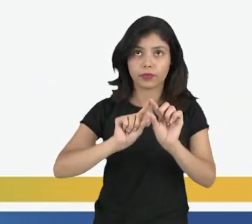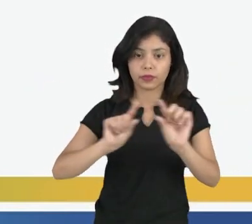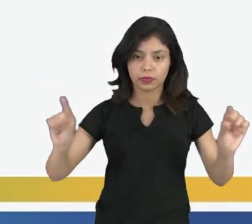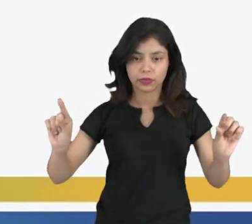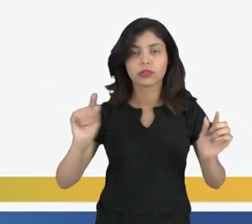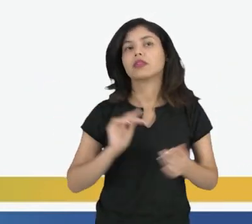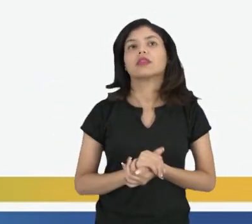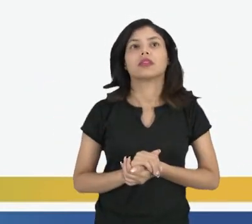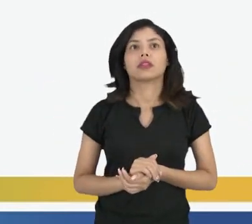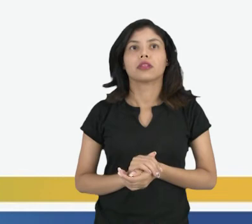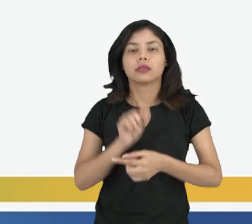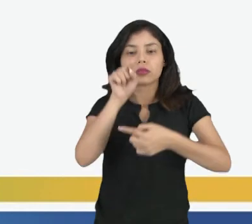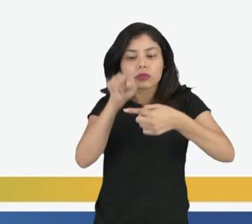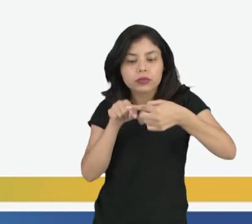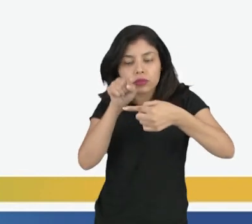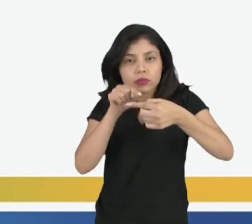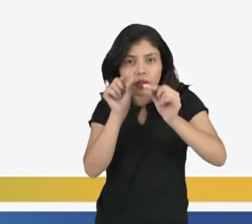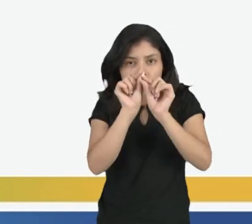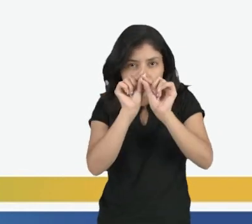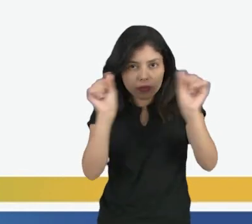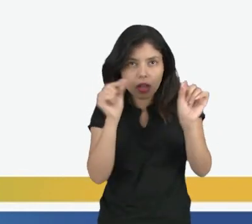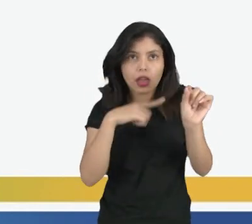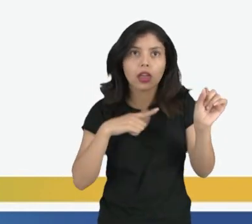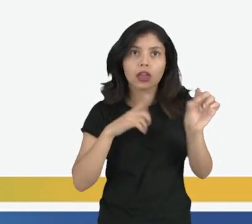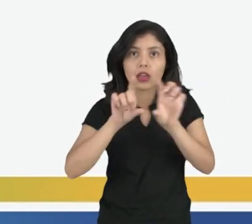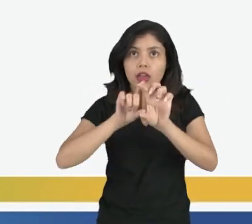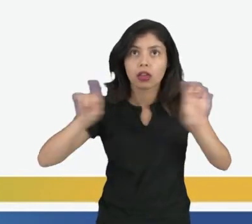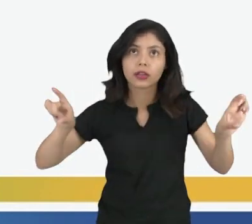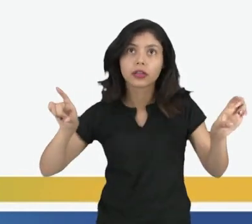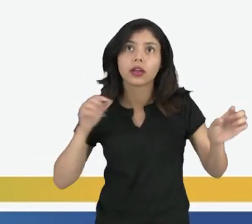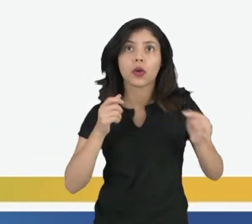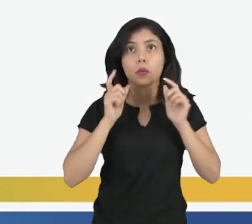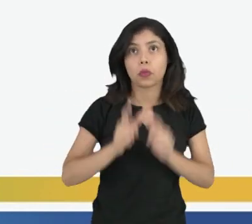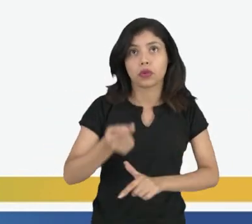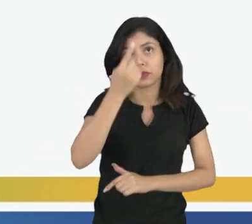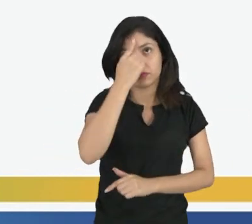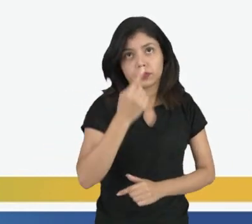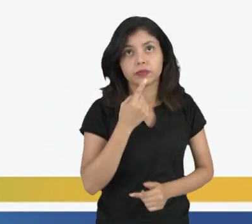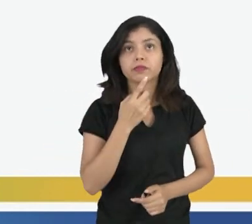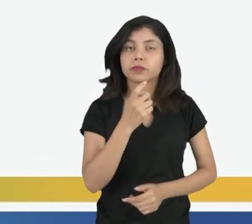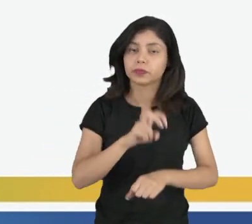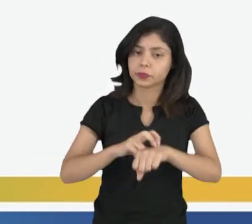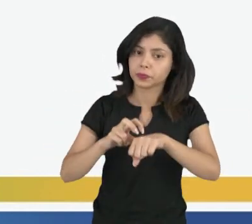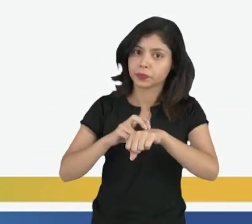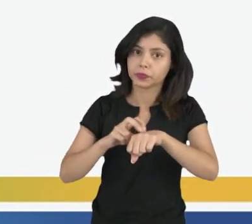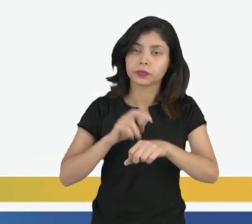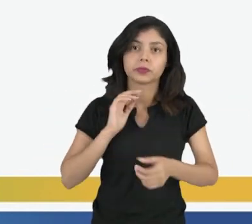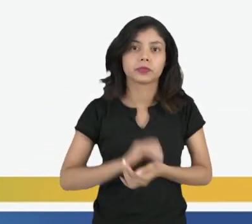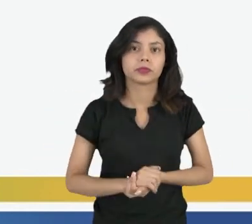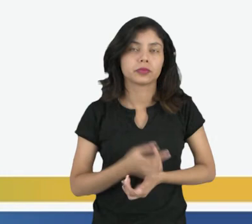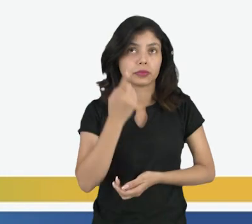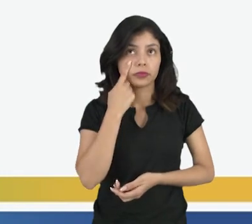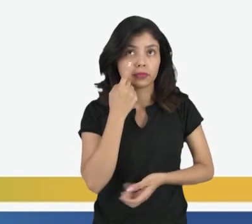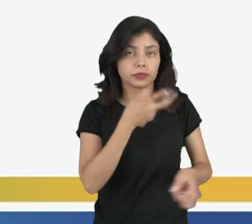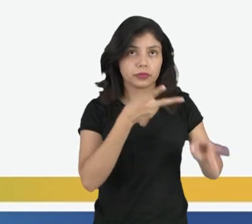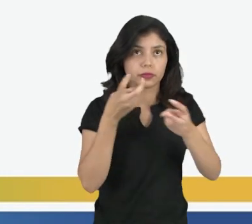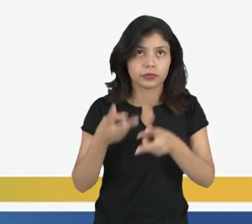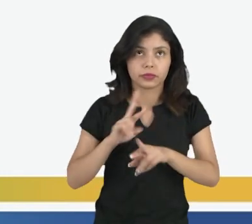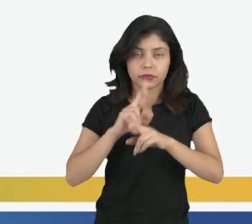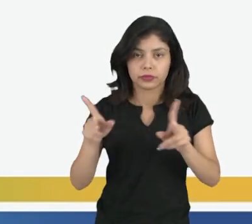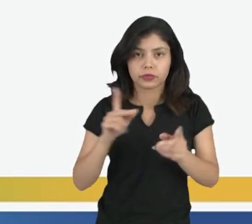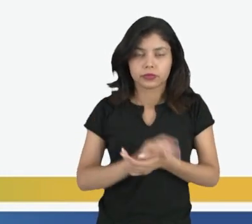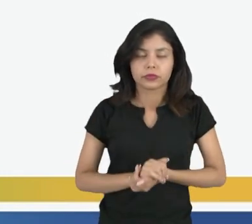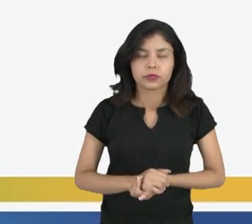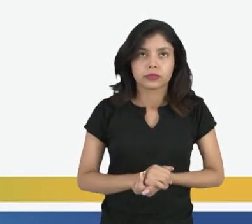régua e os traços de divisão territorial são retas pode olhar na figura de verde aí ao lado que você percebe